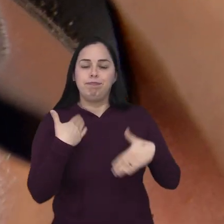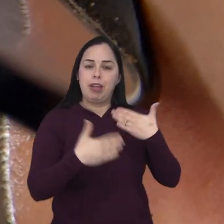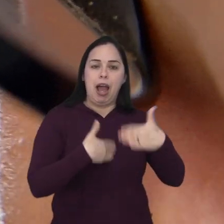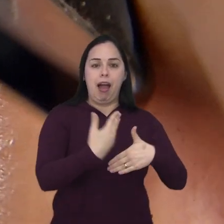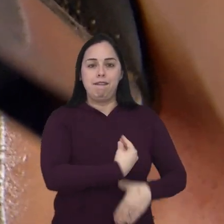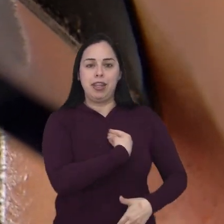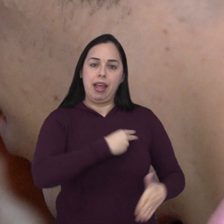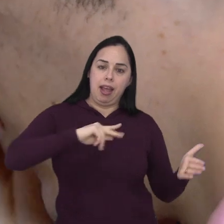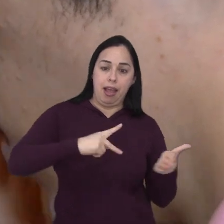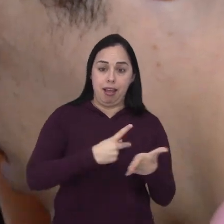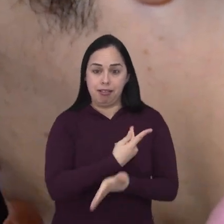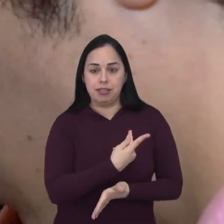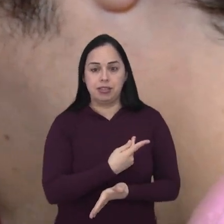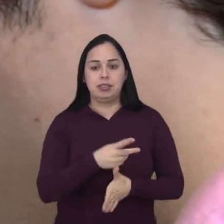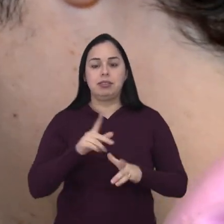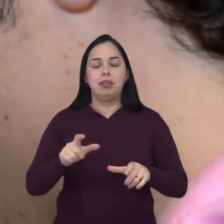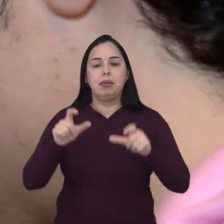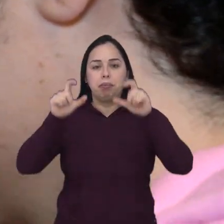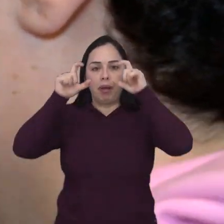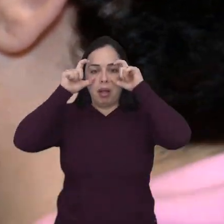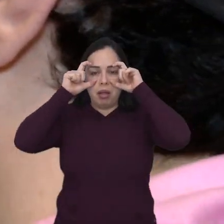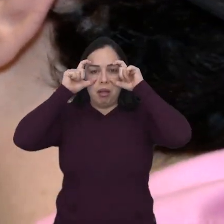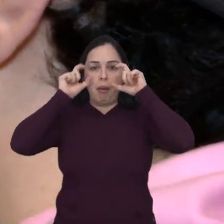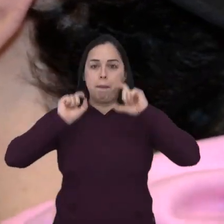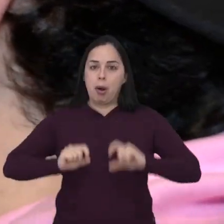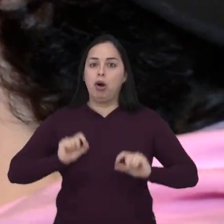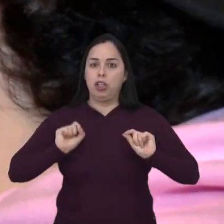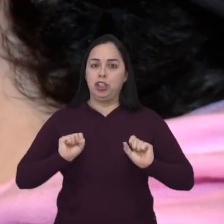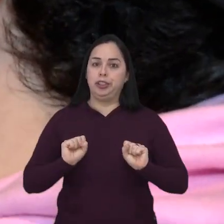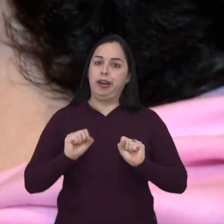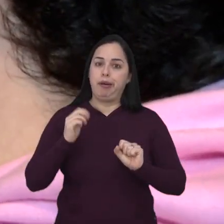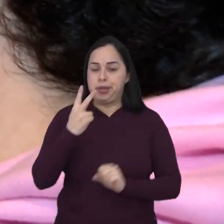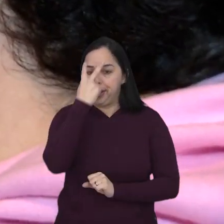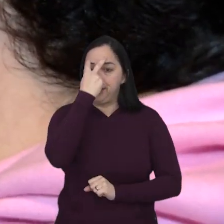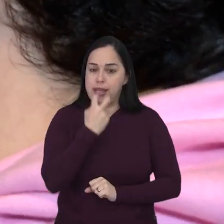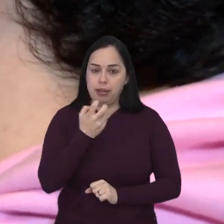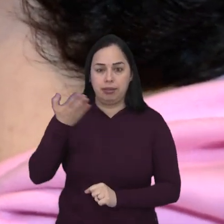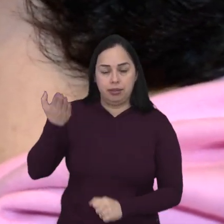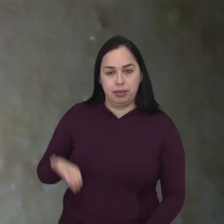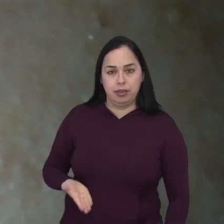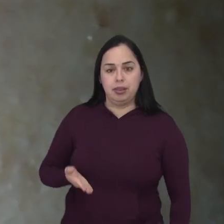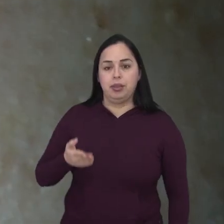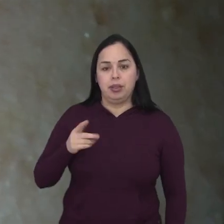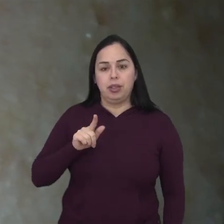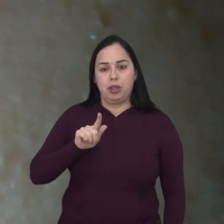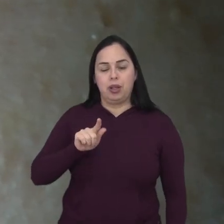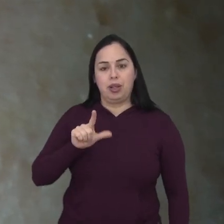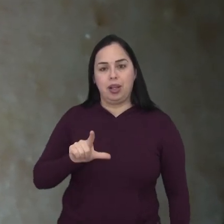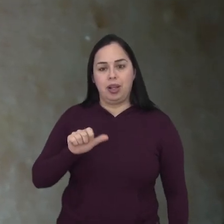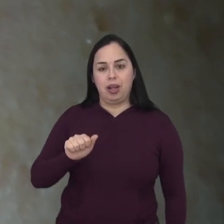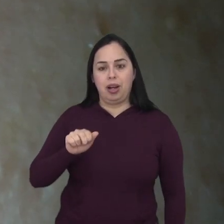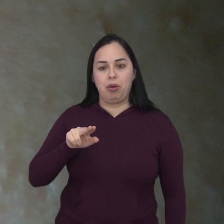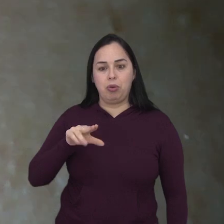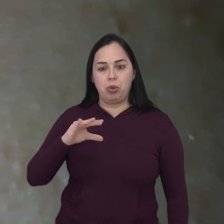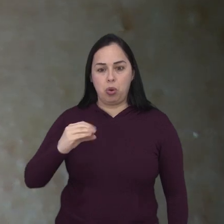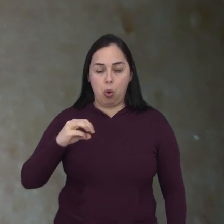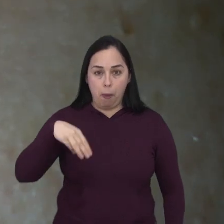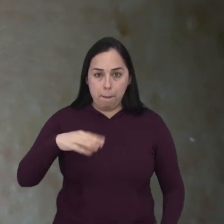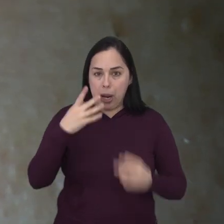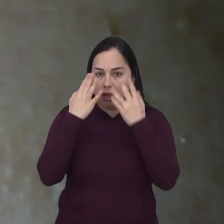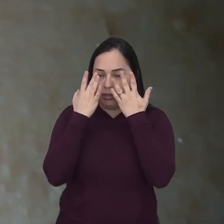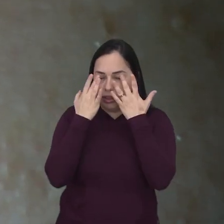maus hábitos. A médio e longo prazo, as condições podem evoluir para a cegueira, como é o caso do glaucoma,